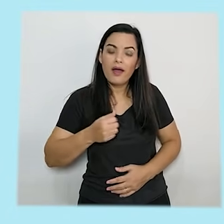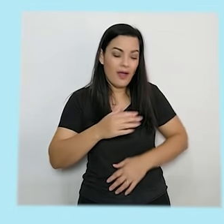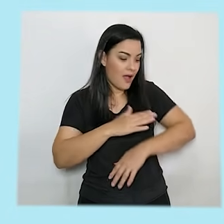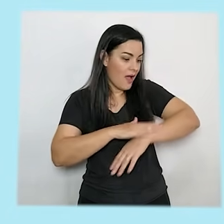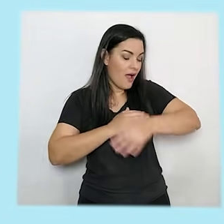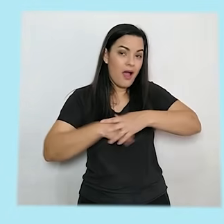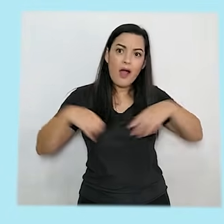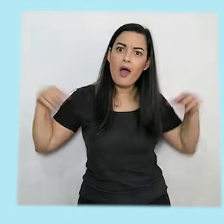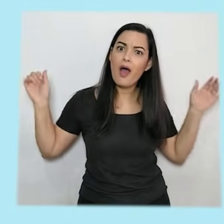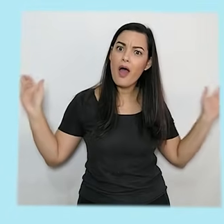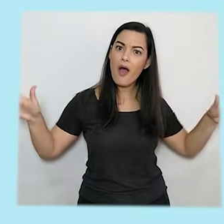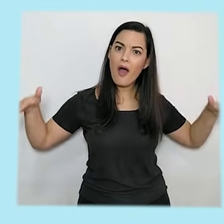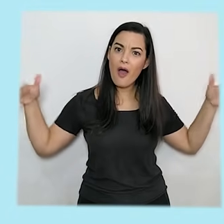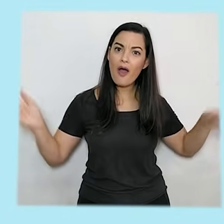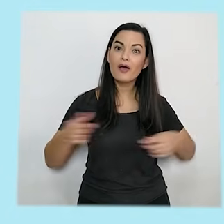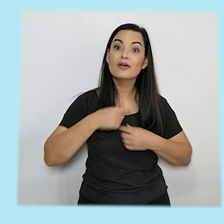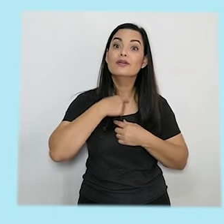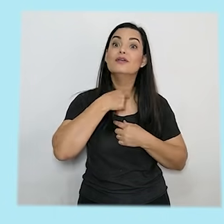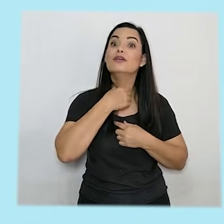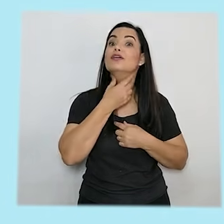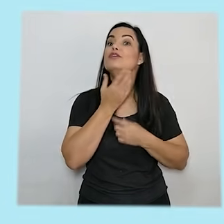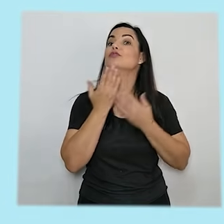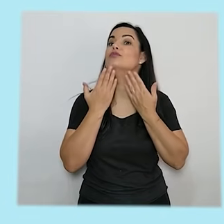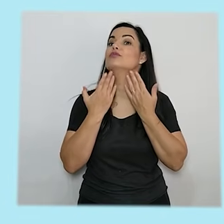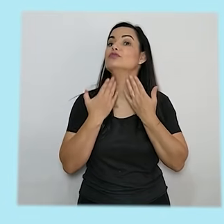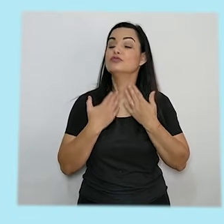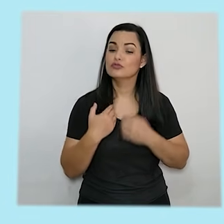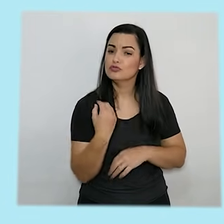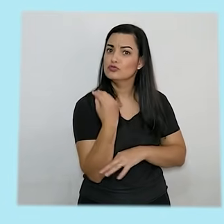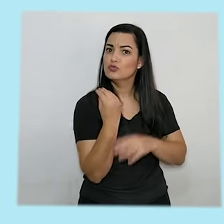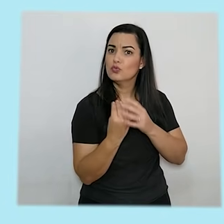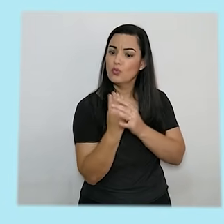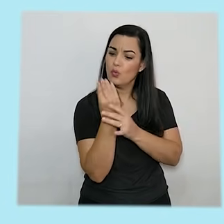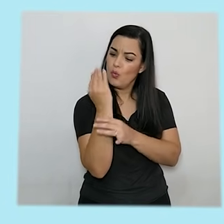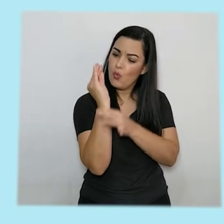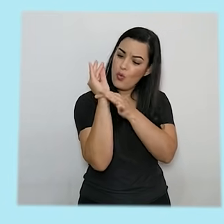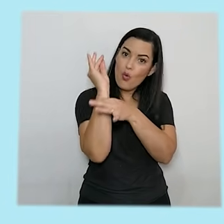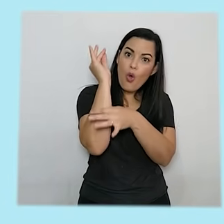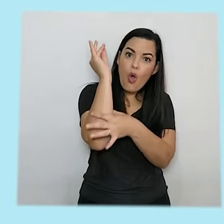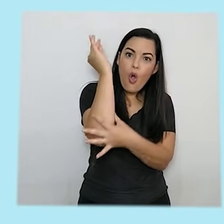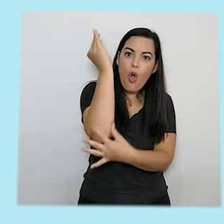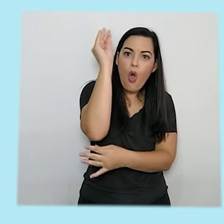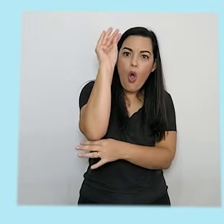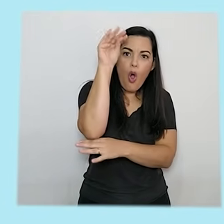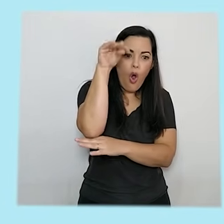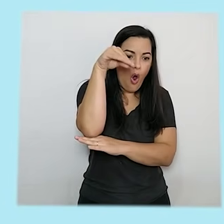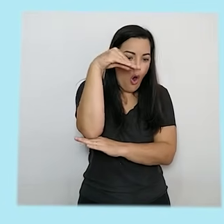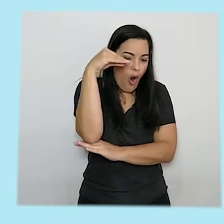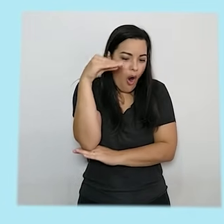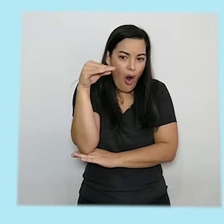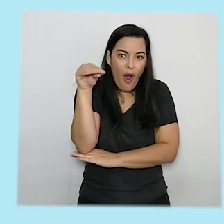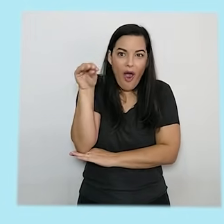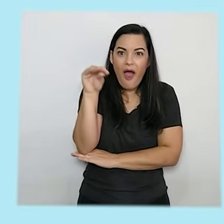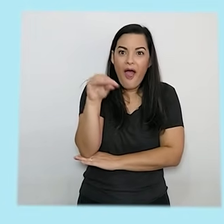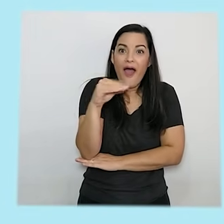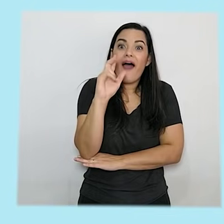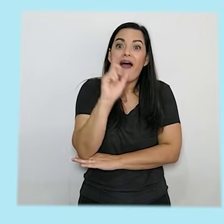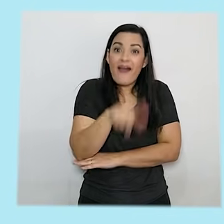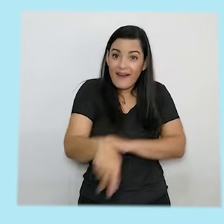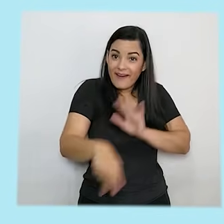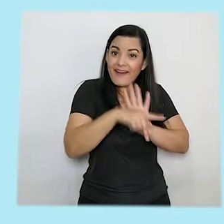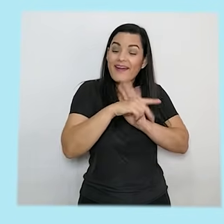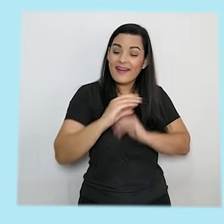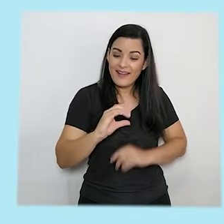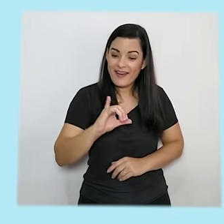asas e um pescoço longo e sinuoso. Ele era um